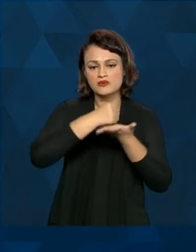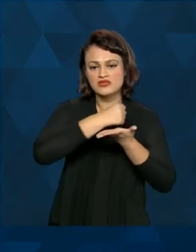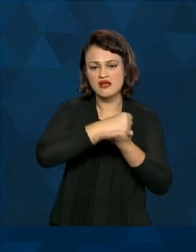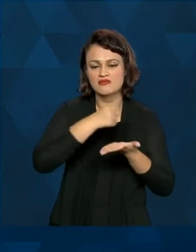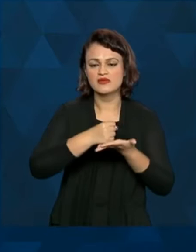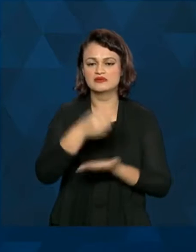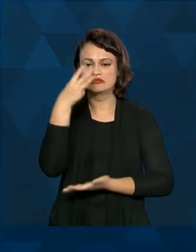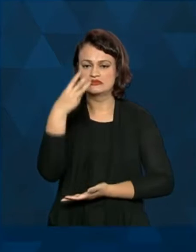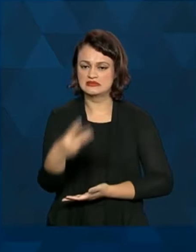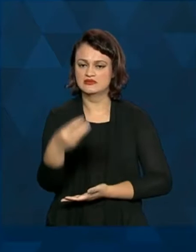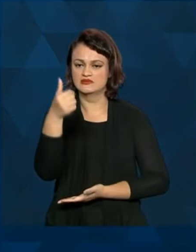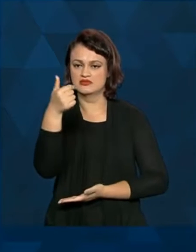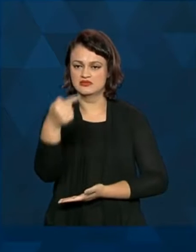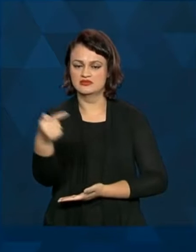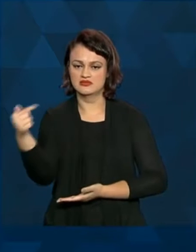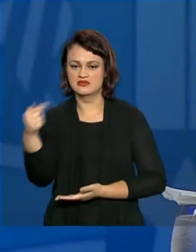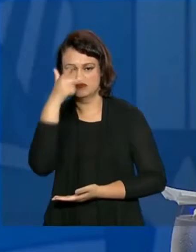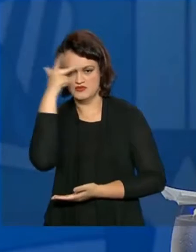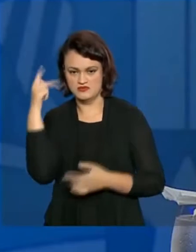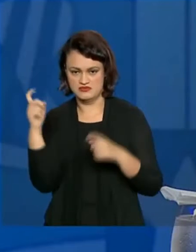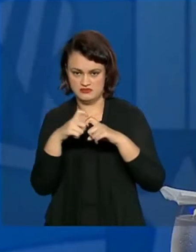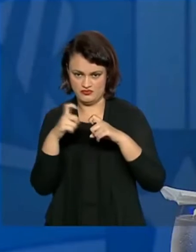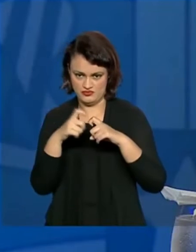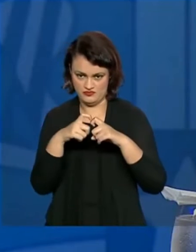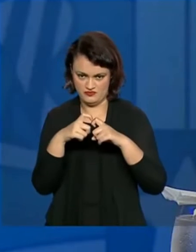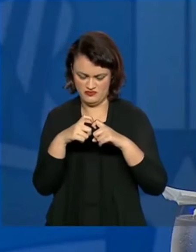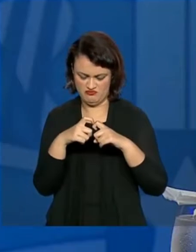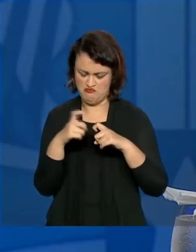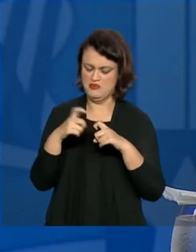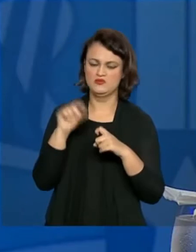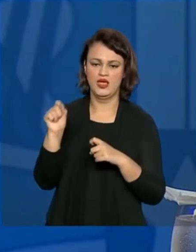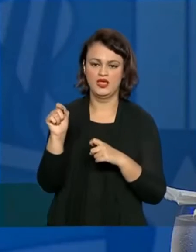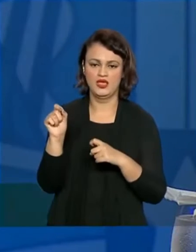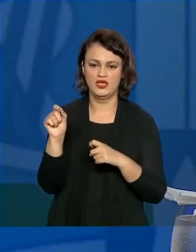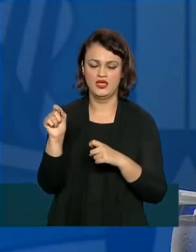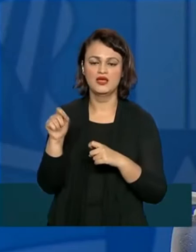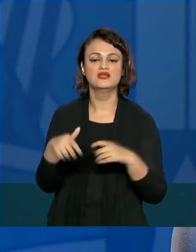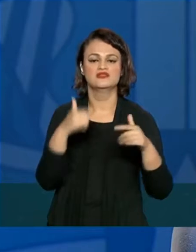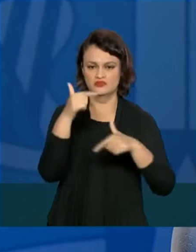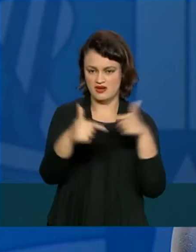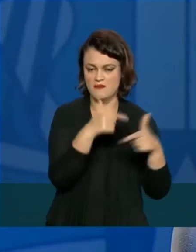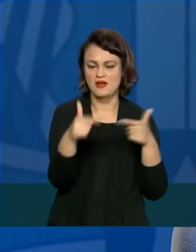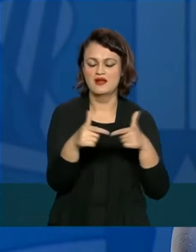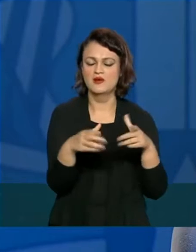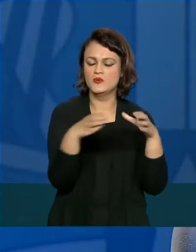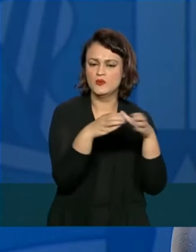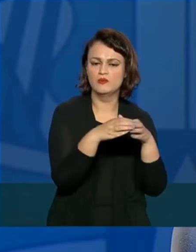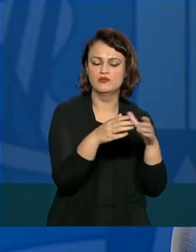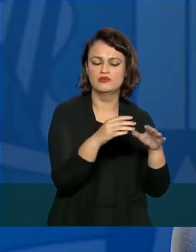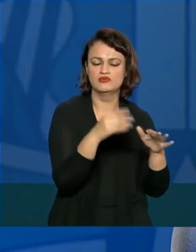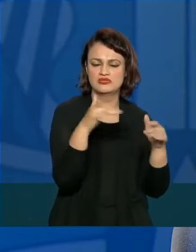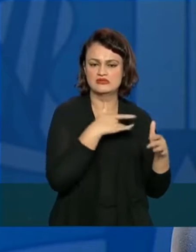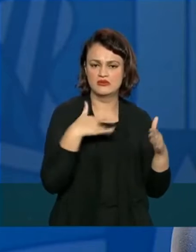contratados 317 profissionais. São aqueles médicos que vão trabalhar nas equipes de saúde da família, que